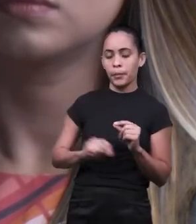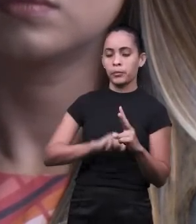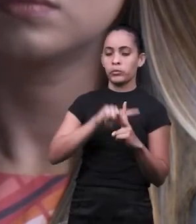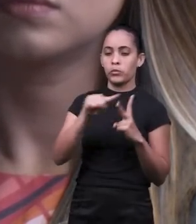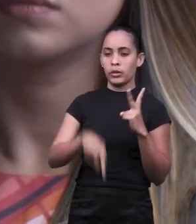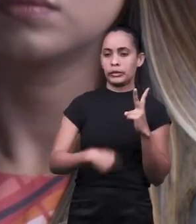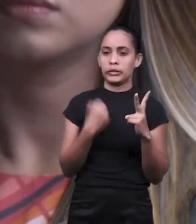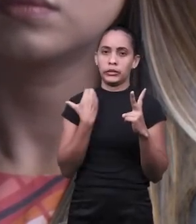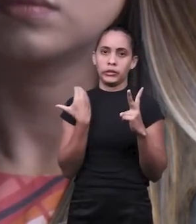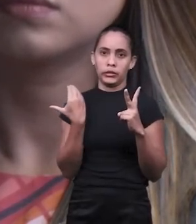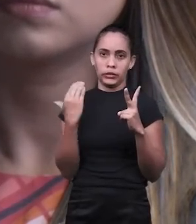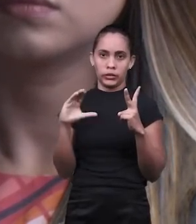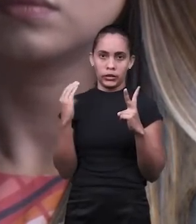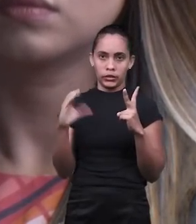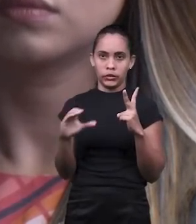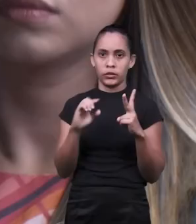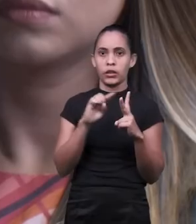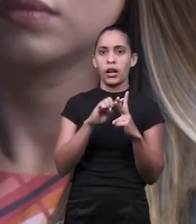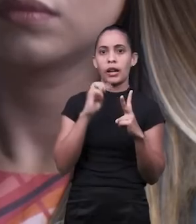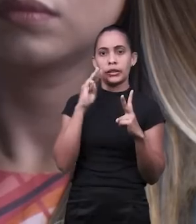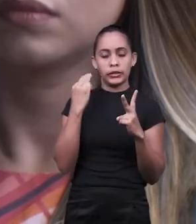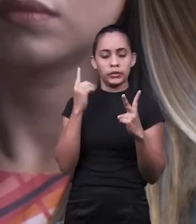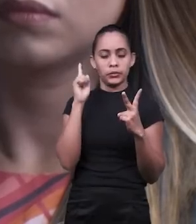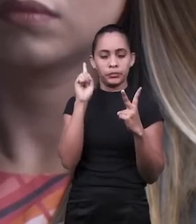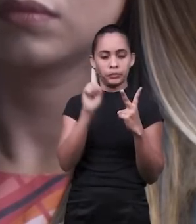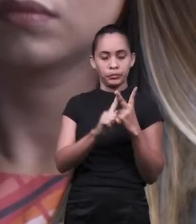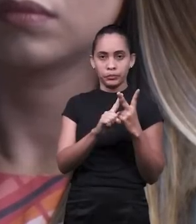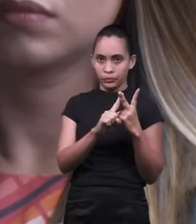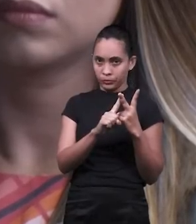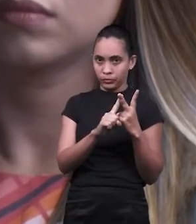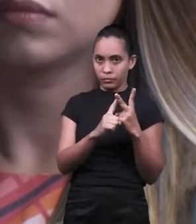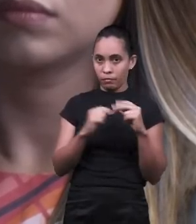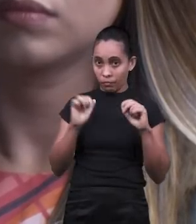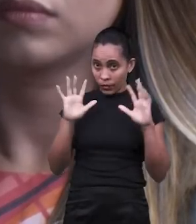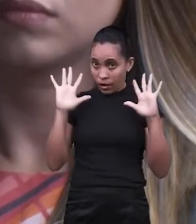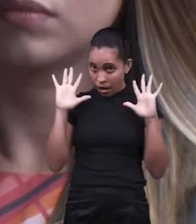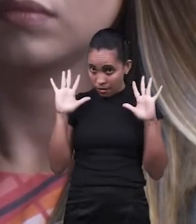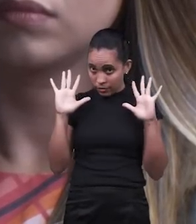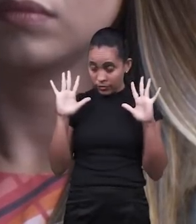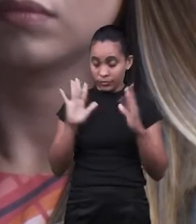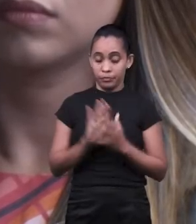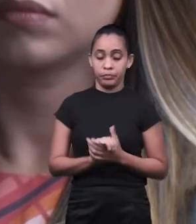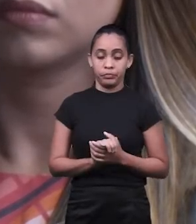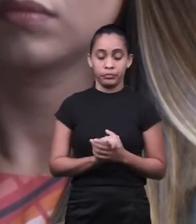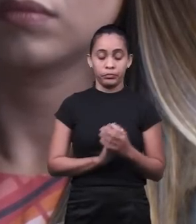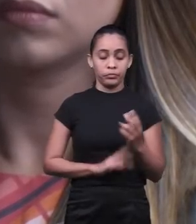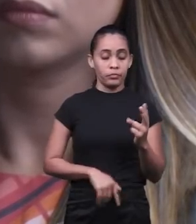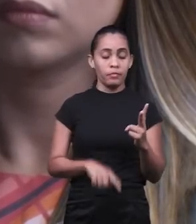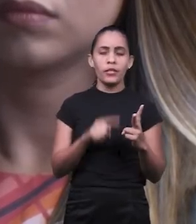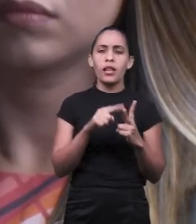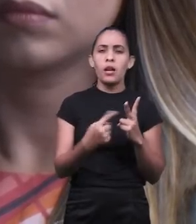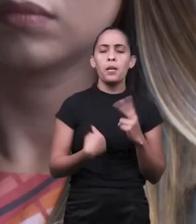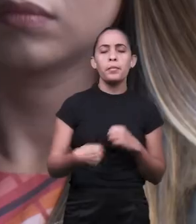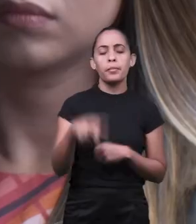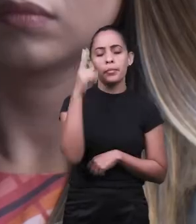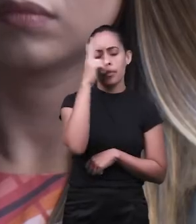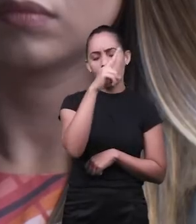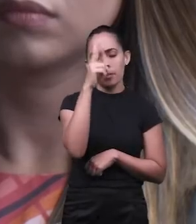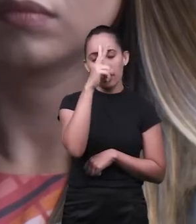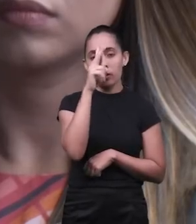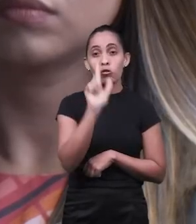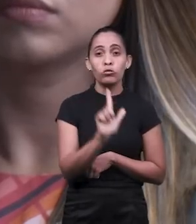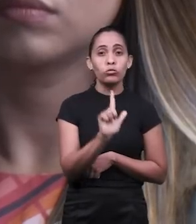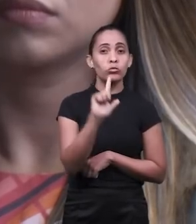dois cientistas, Newton e Einstein. Isso me lembrou a história de